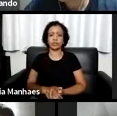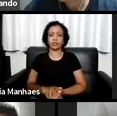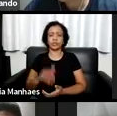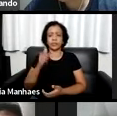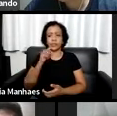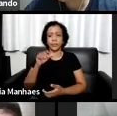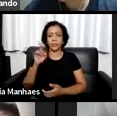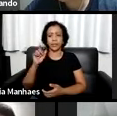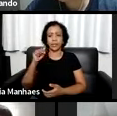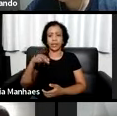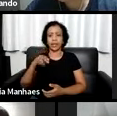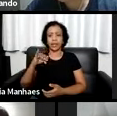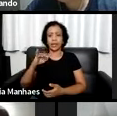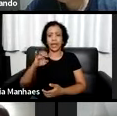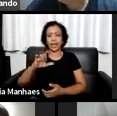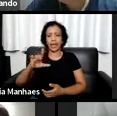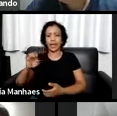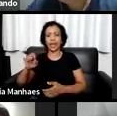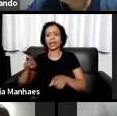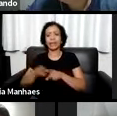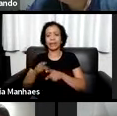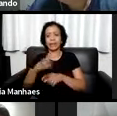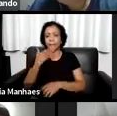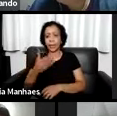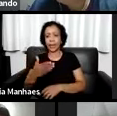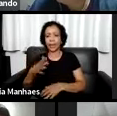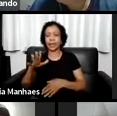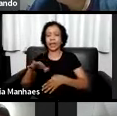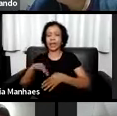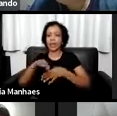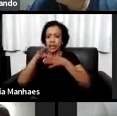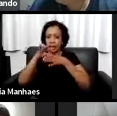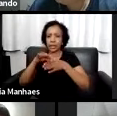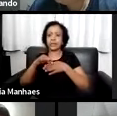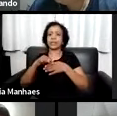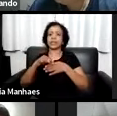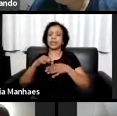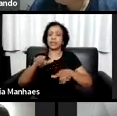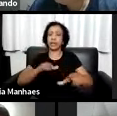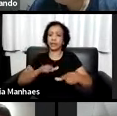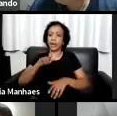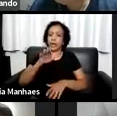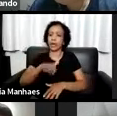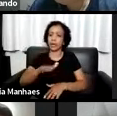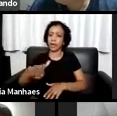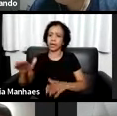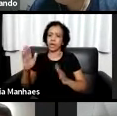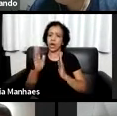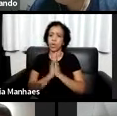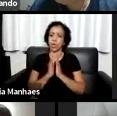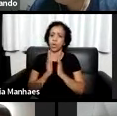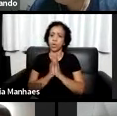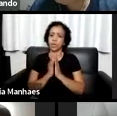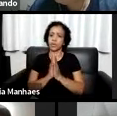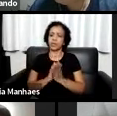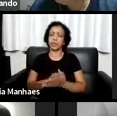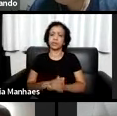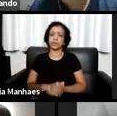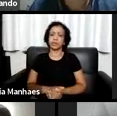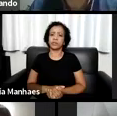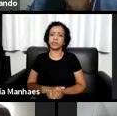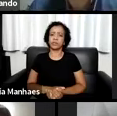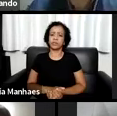Andréia, ela pede pelos líderes de ministério com criança, tão importante num tempo como